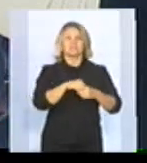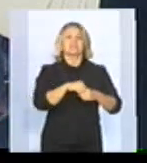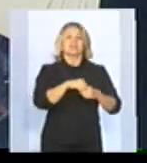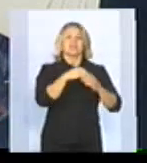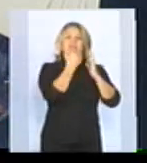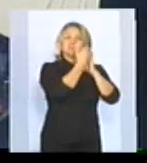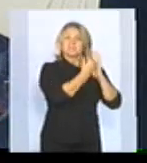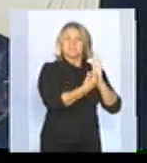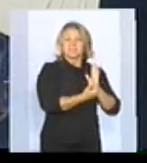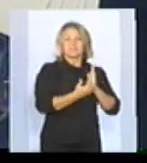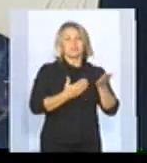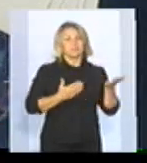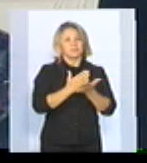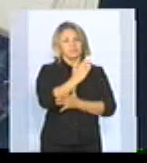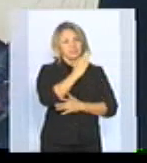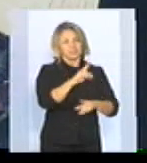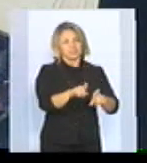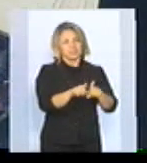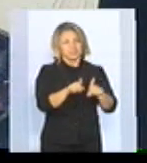na Comissão de Defesa do Consumidor.